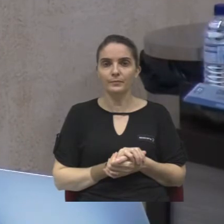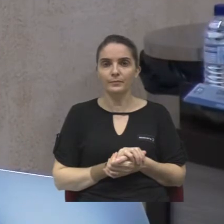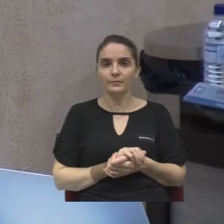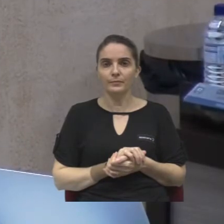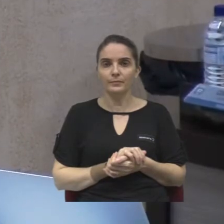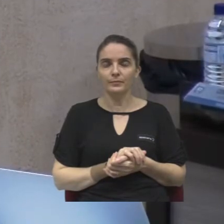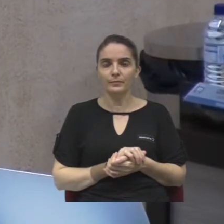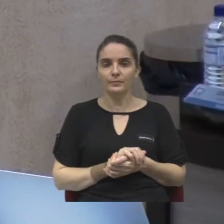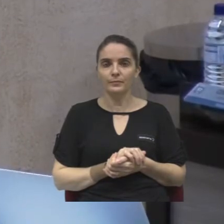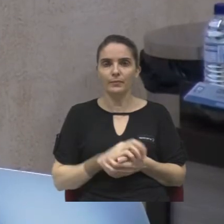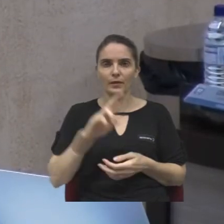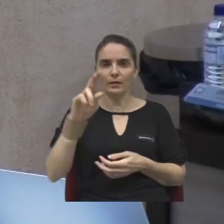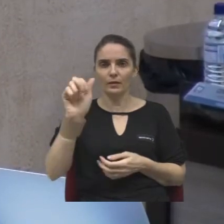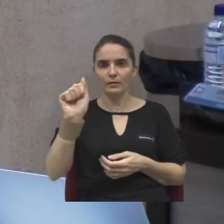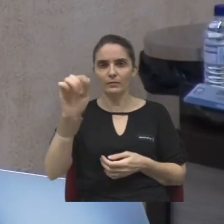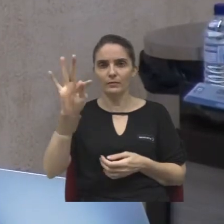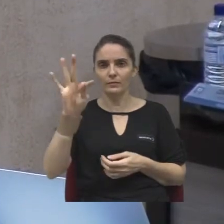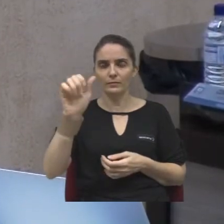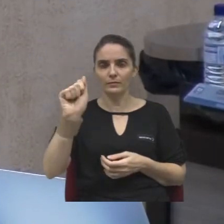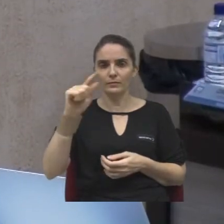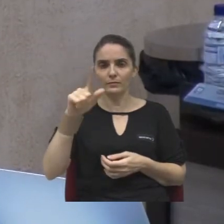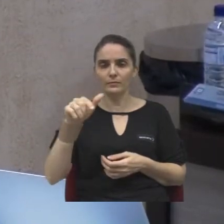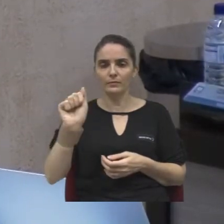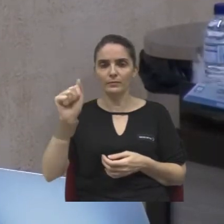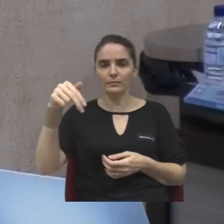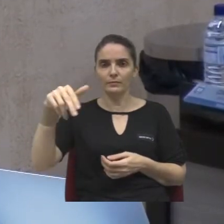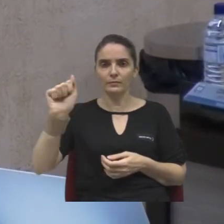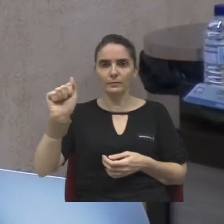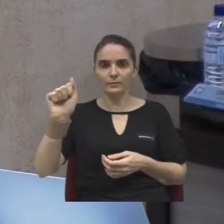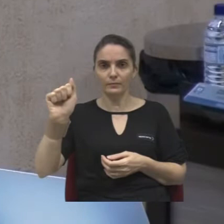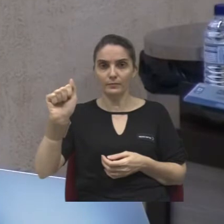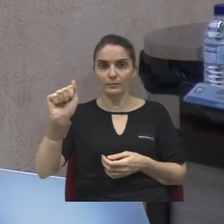E ainda foi de uma forma, entre aspas,